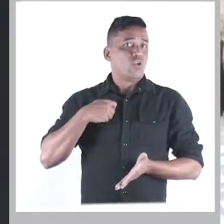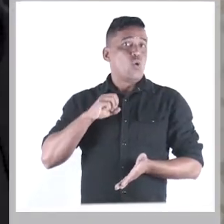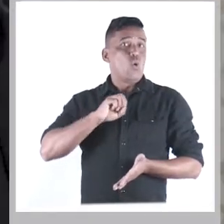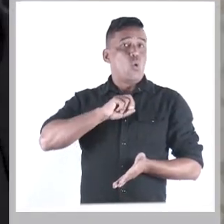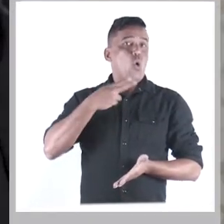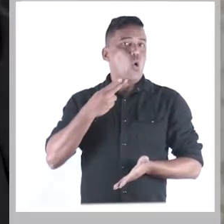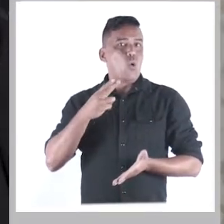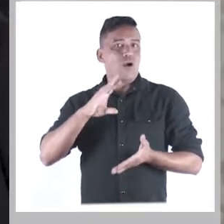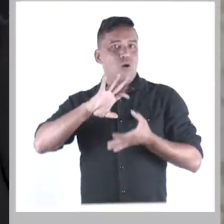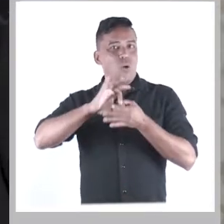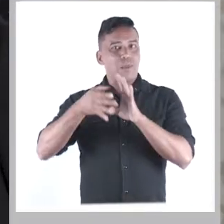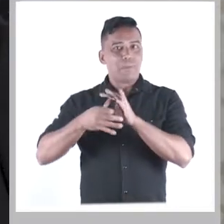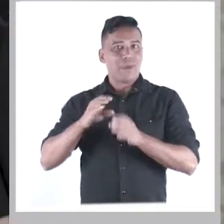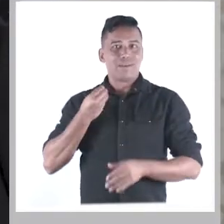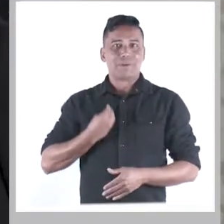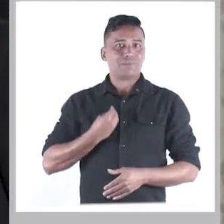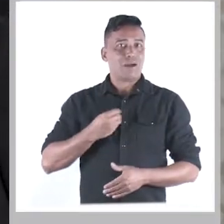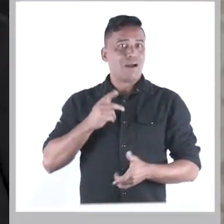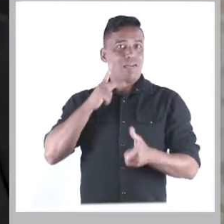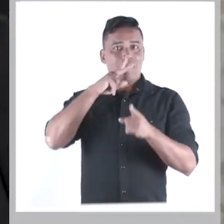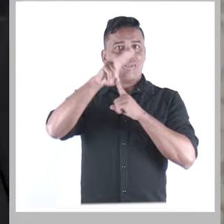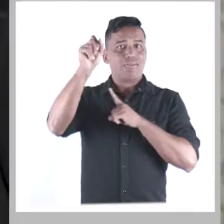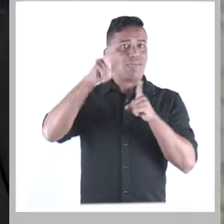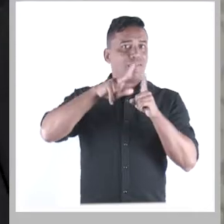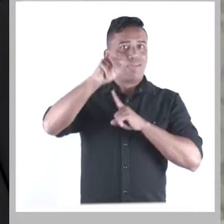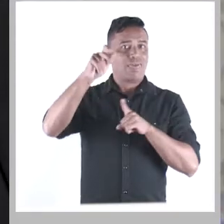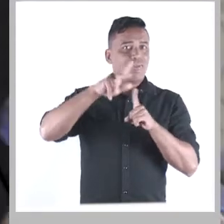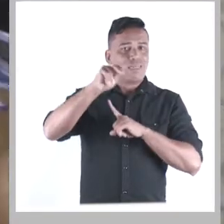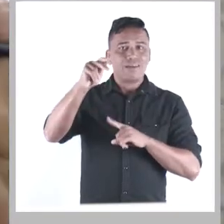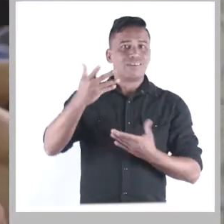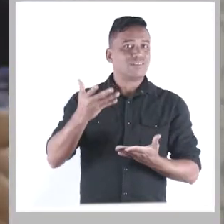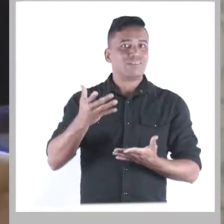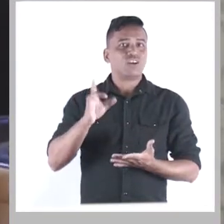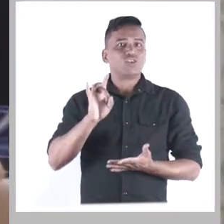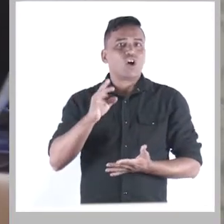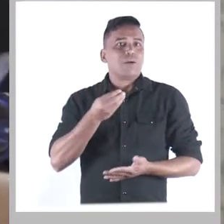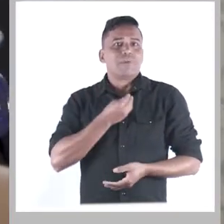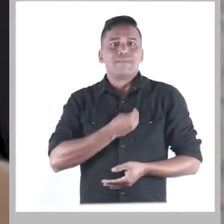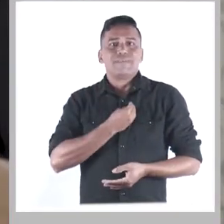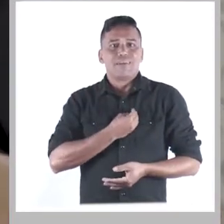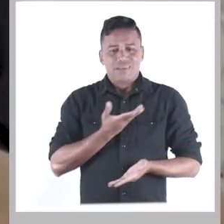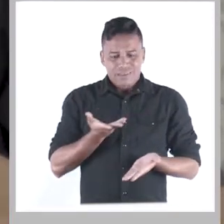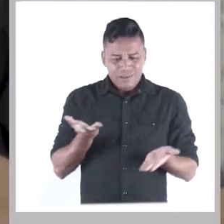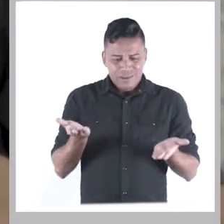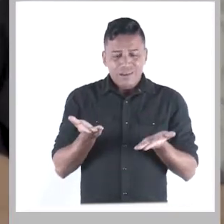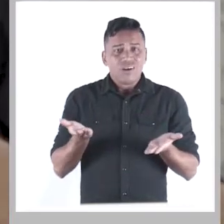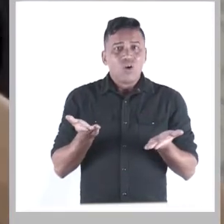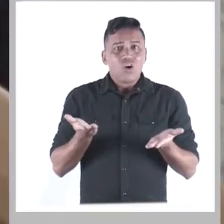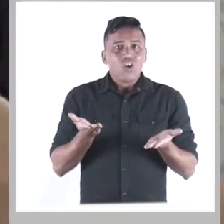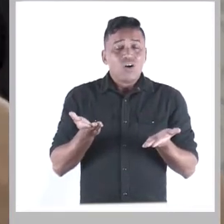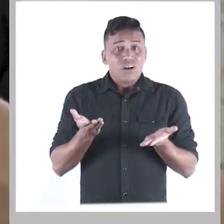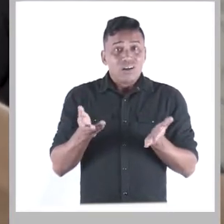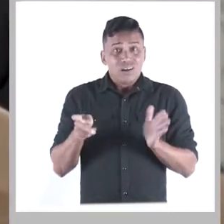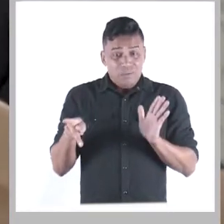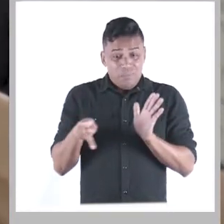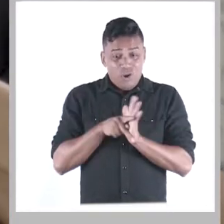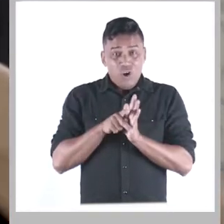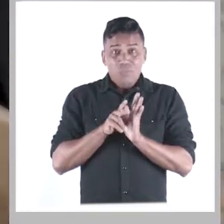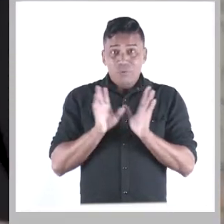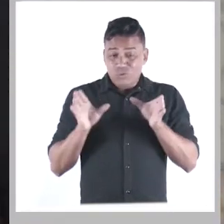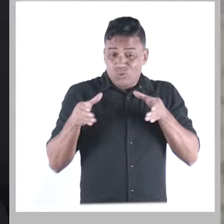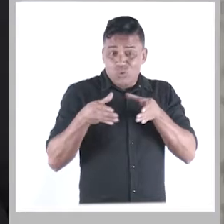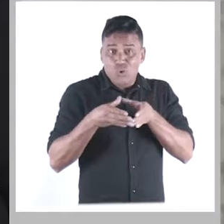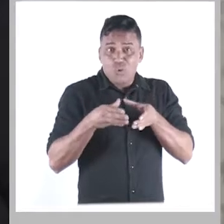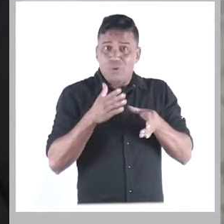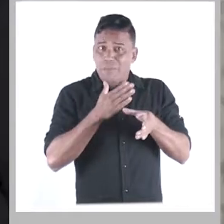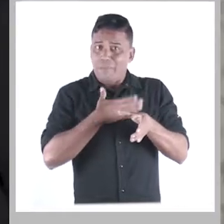né? Então, assim, eu acho que a gente tem um trabalho imenso pela frente. E eu, como diz a Adélia, eu só tenho o meu cotidiano, eu só tenho esse mundinho. E na